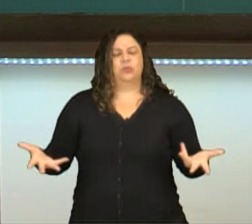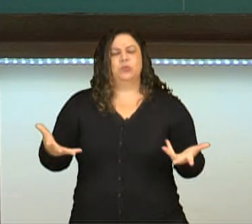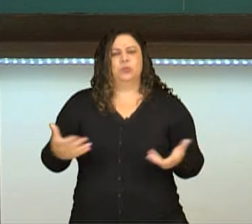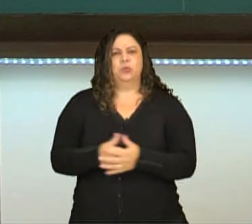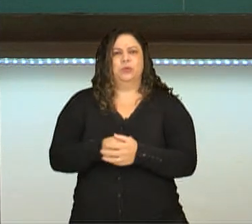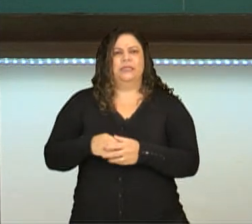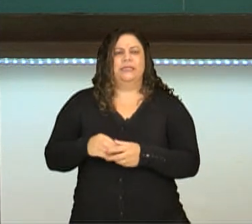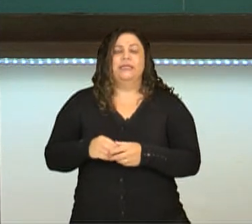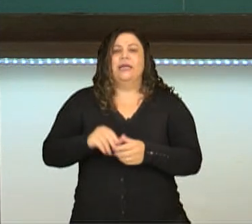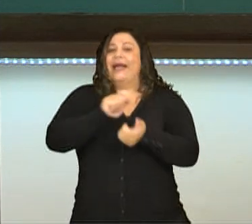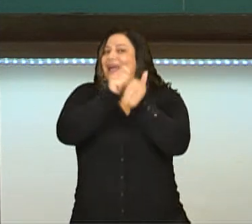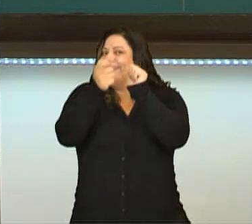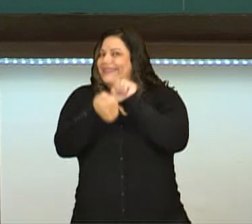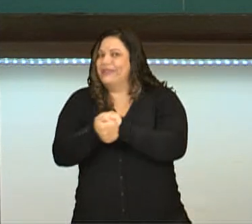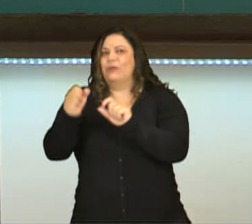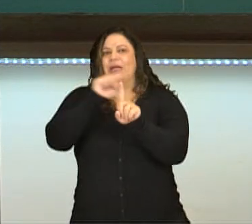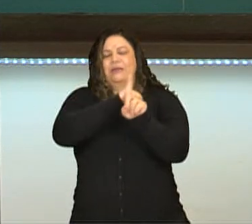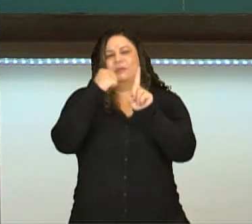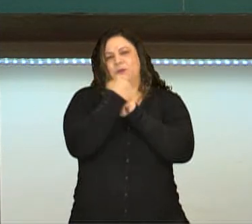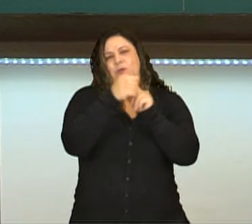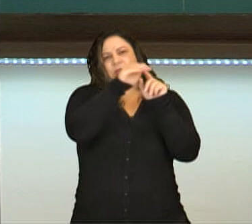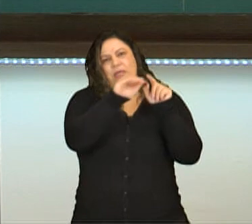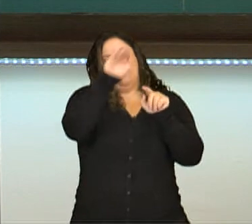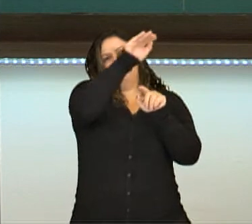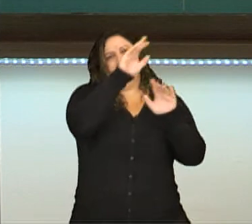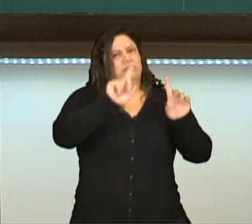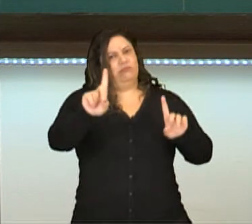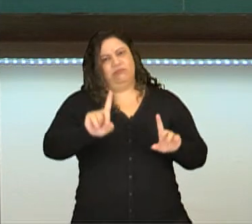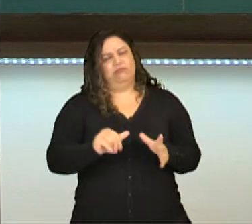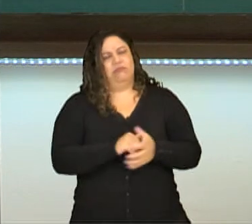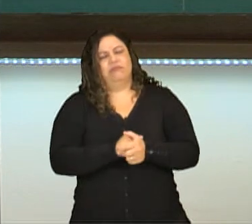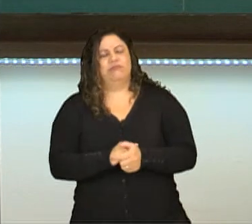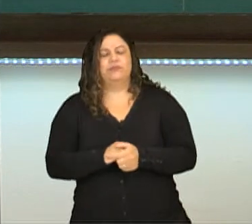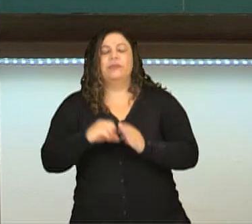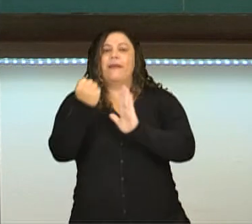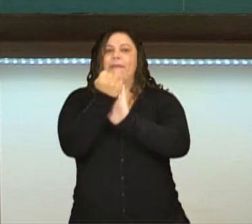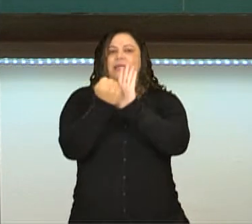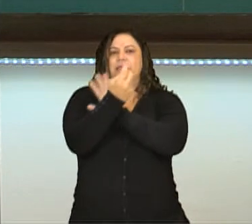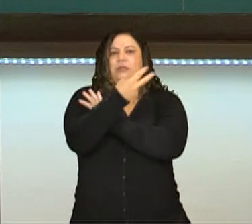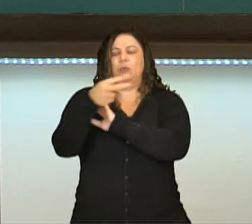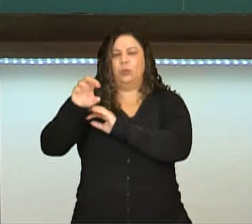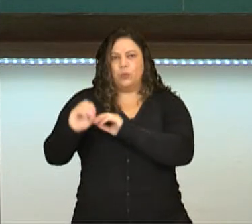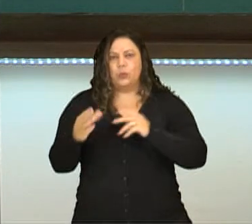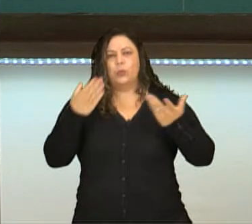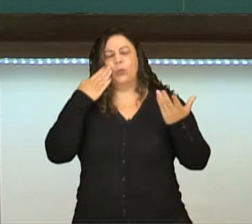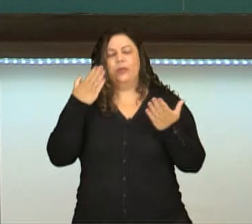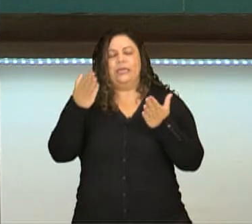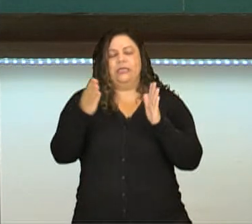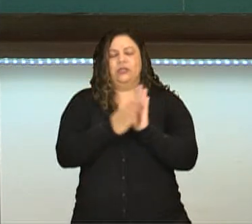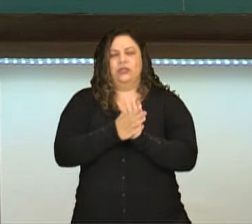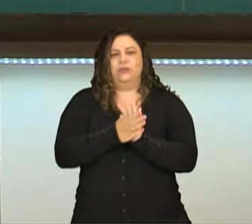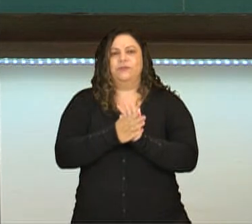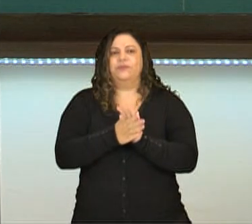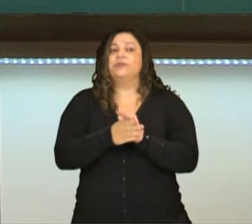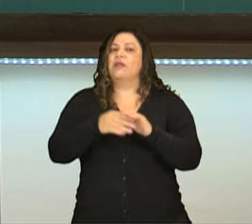classes sociais. Depois, isso foi deixado de lado, mas lá na década de 20, ela chegou até mesmo a ser banida.